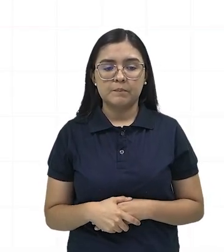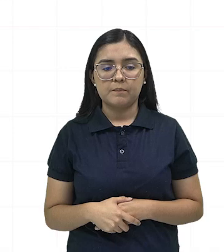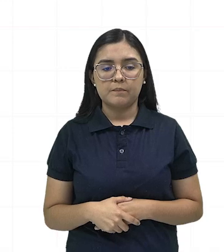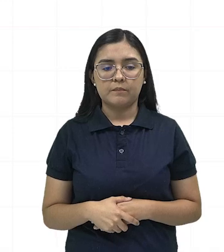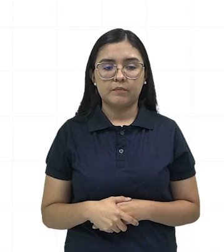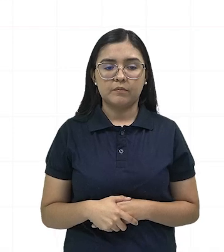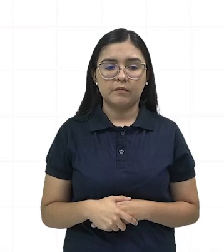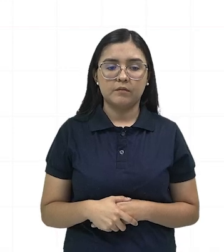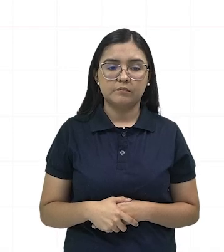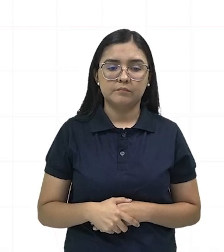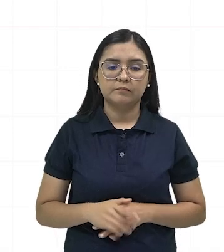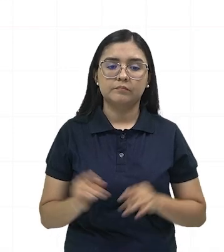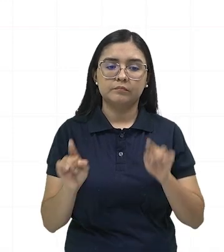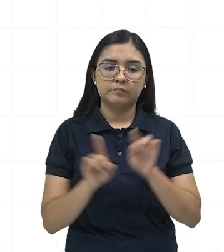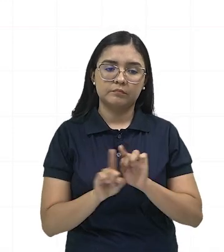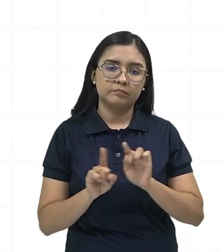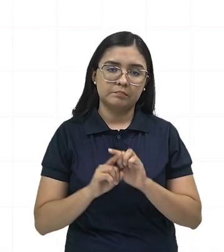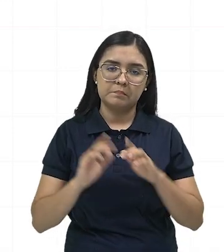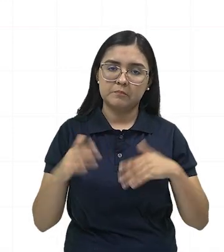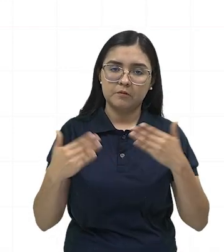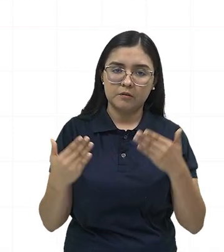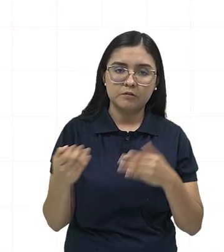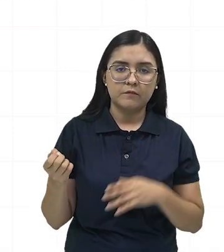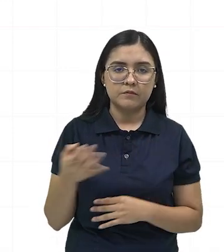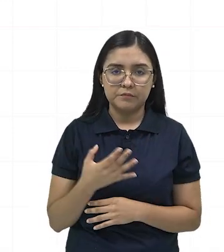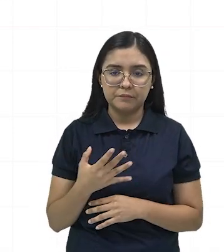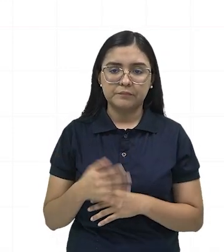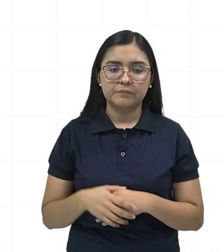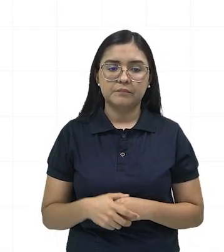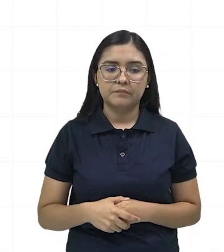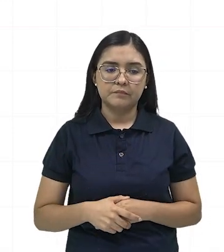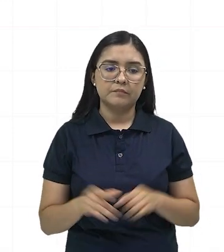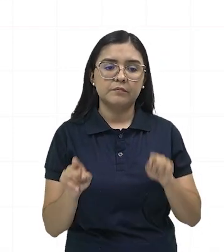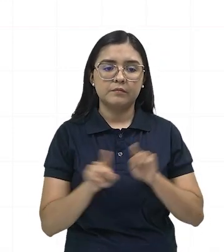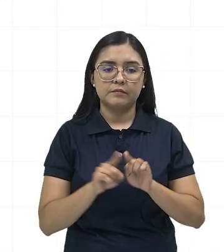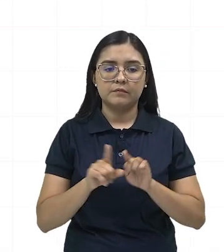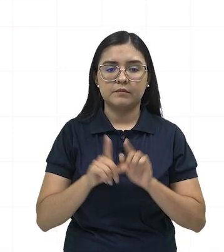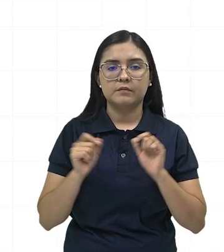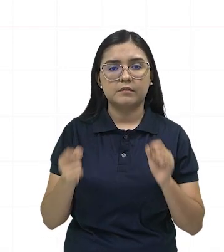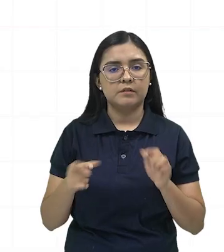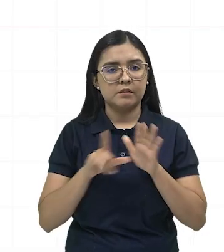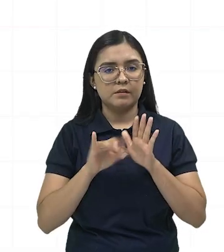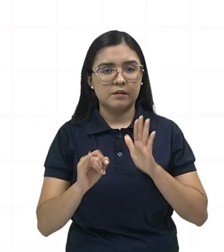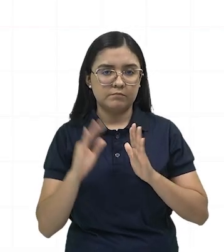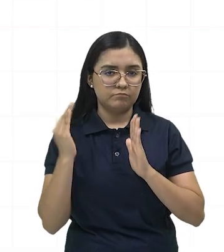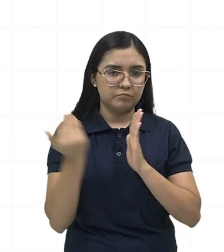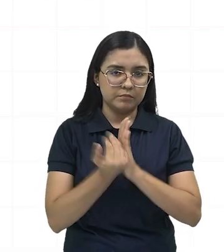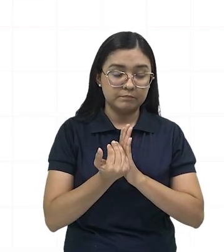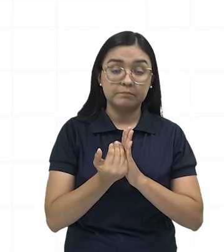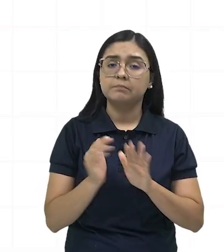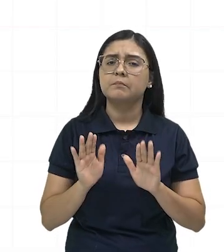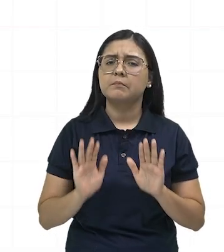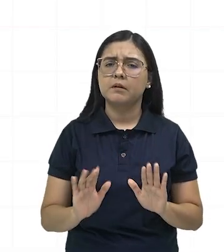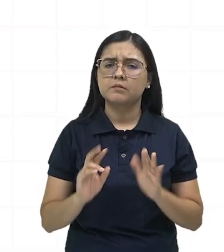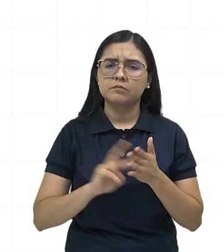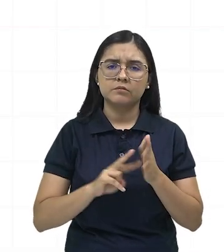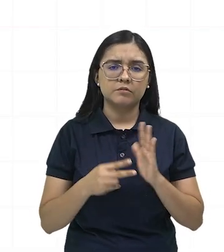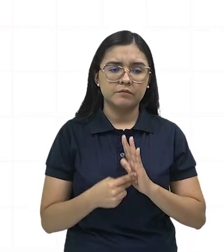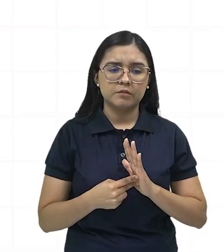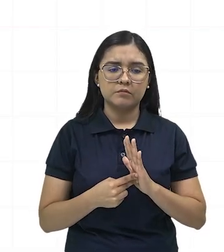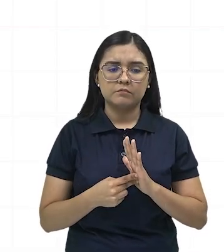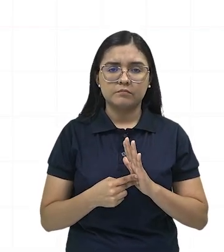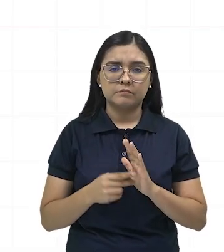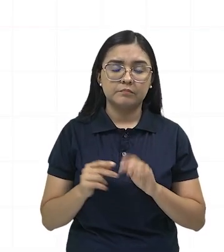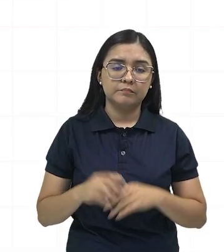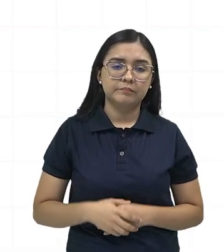bem? Progresso e inovação. E Estado de Direito. Tá, professora, mas o que é um Estado